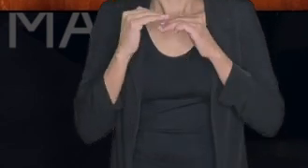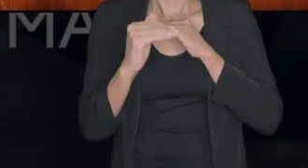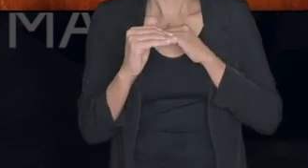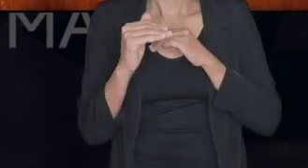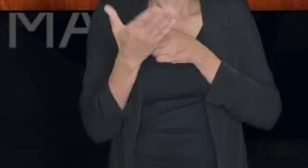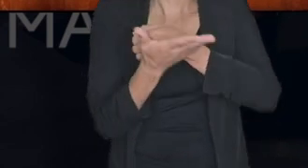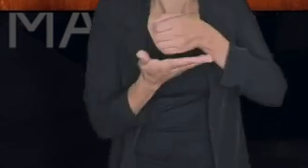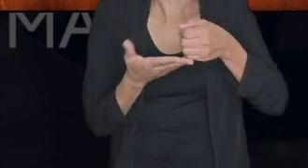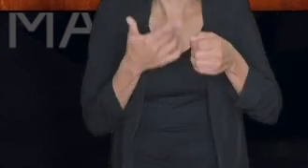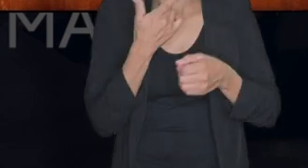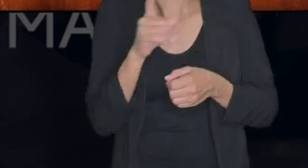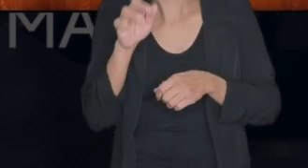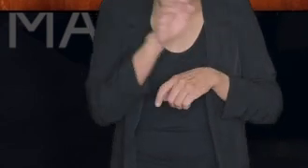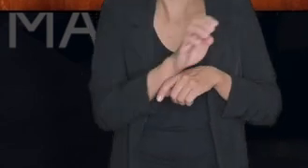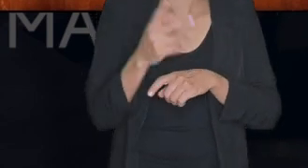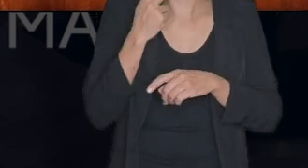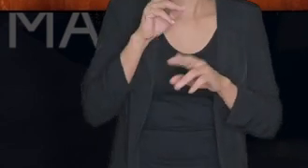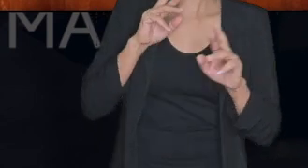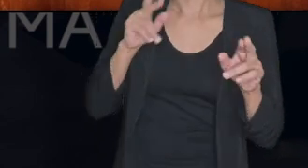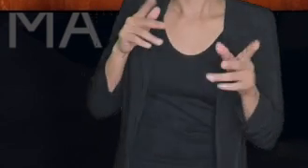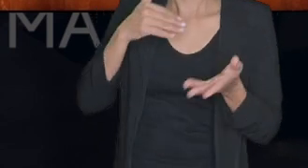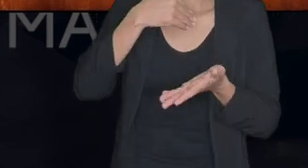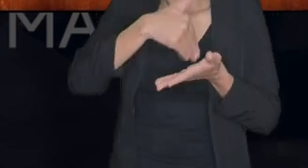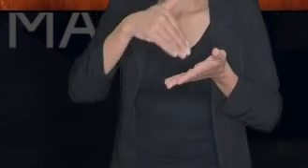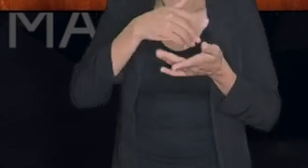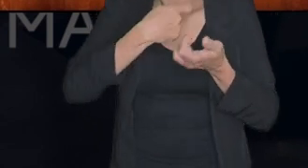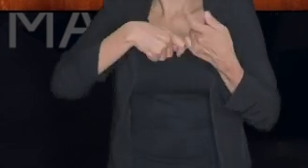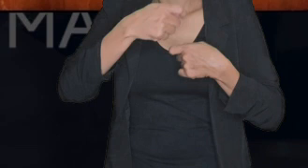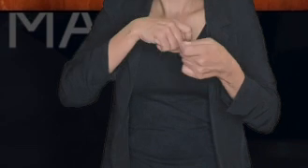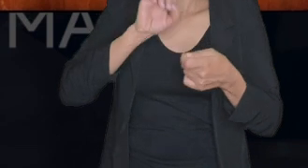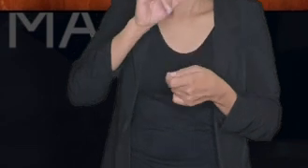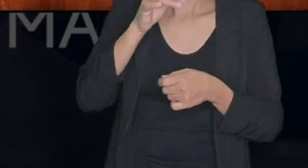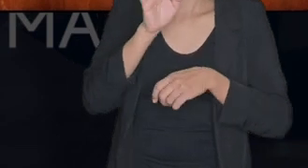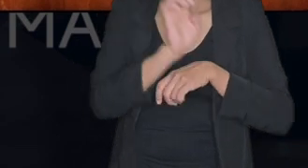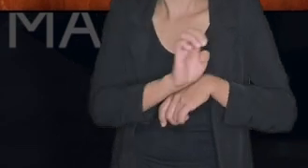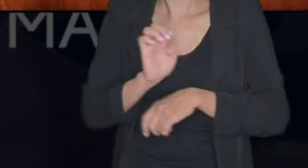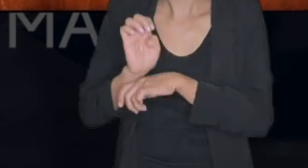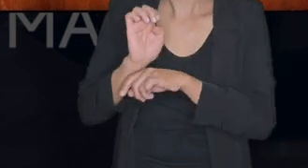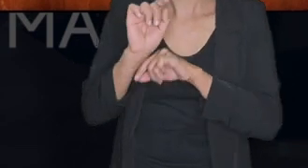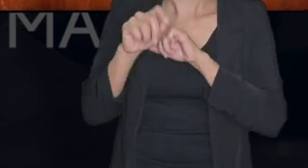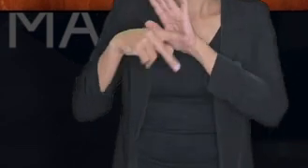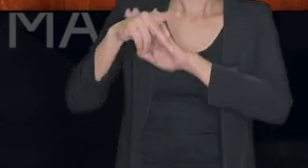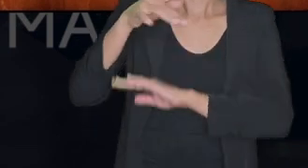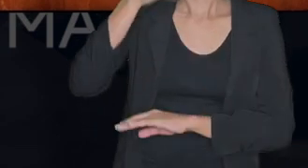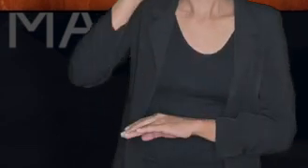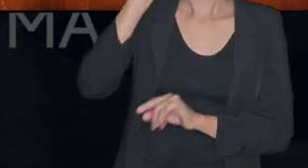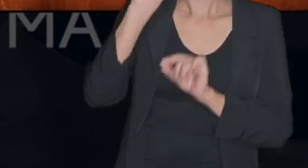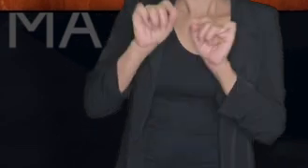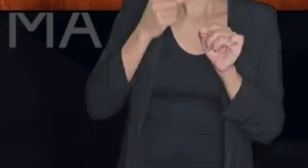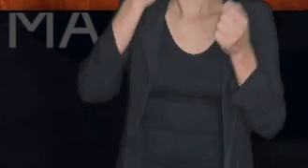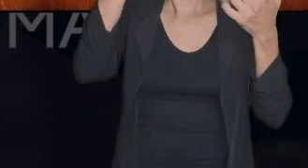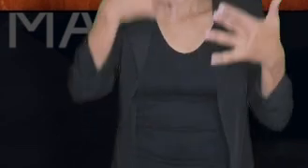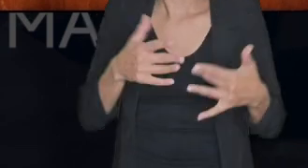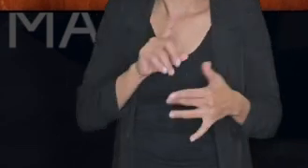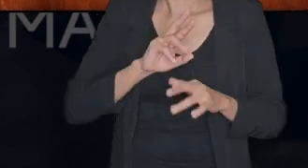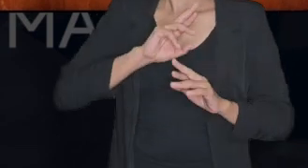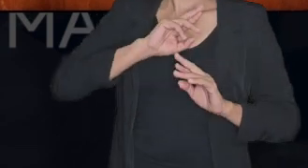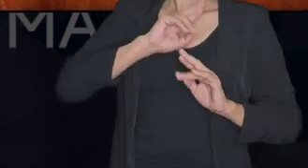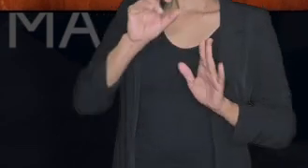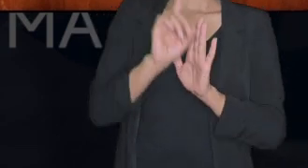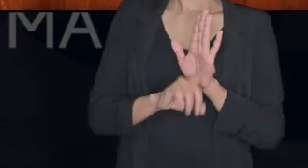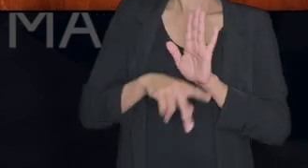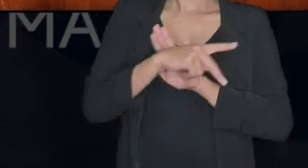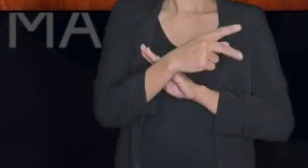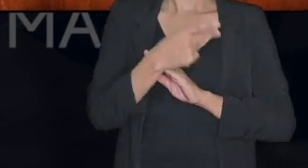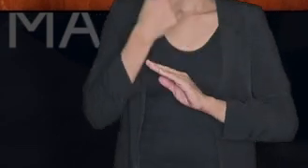federação, a Secretaria de Economia ou de Estado, né, da Fazenda, pode dizer, não, mera declaração das partes. Aí